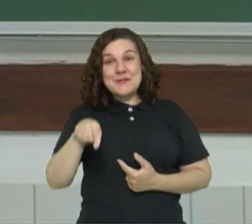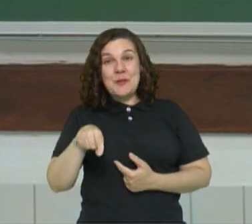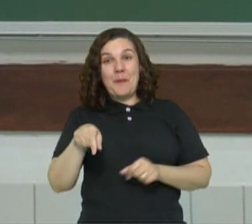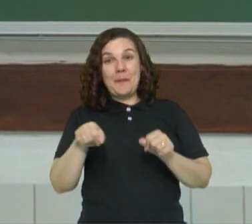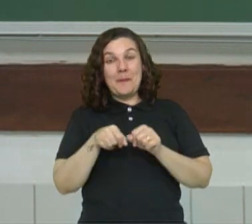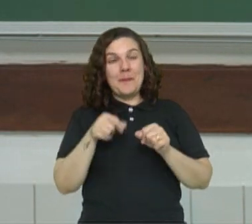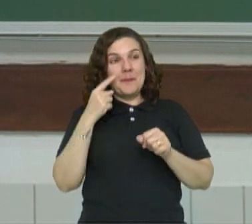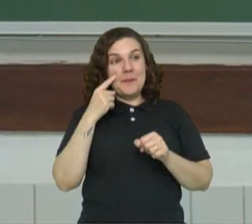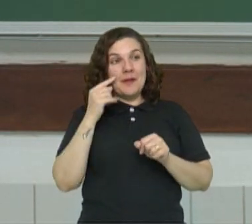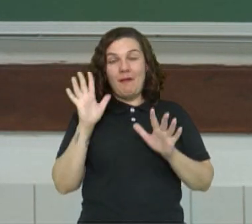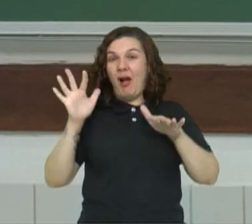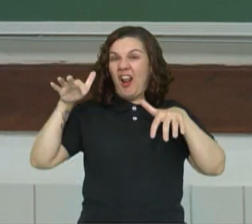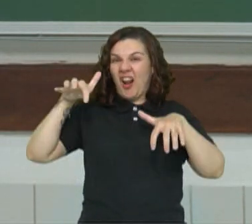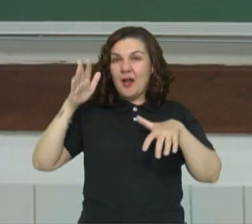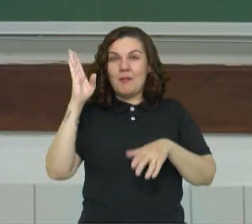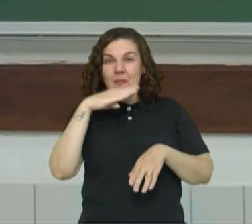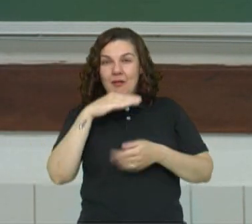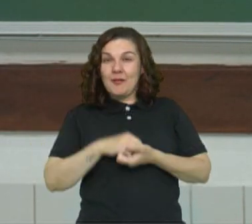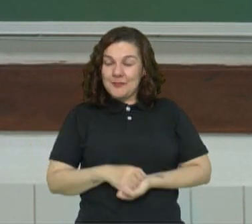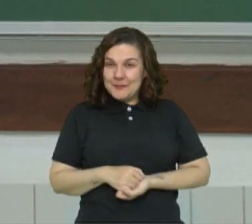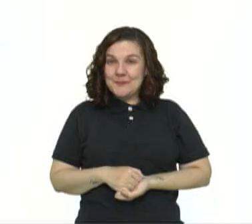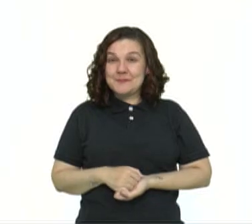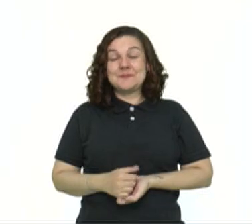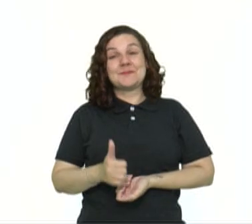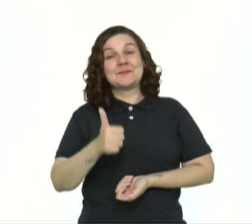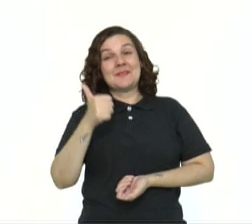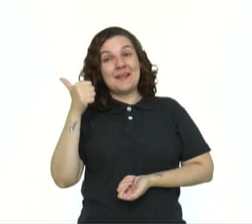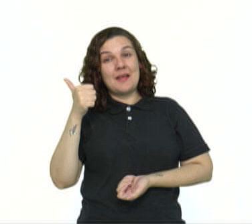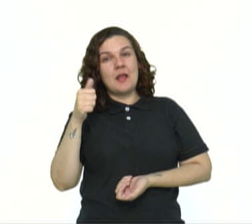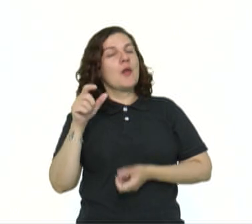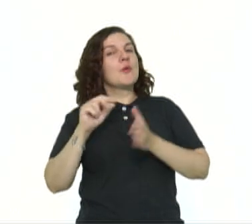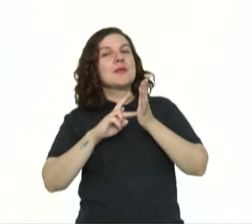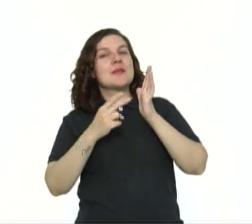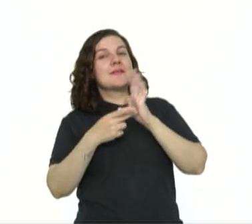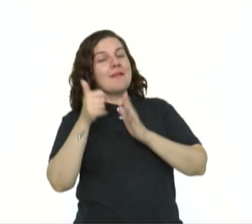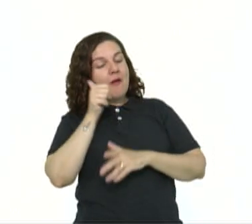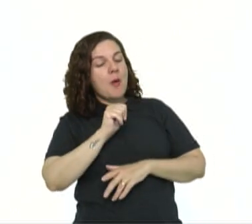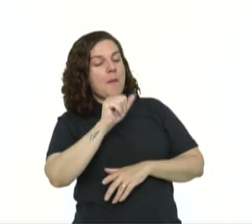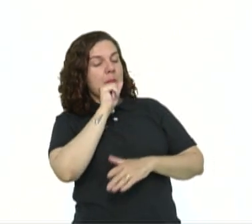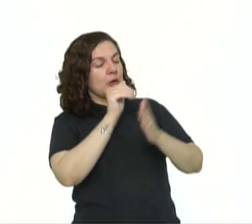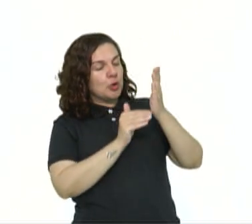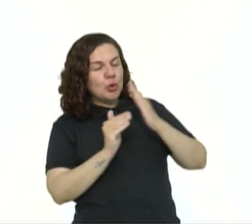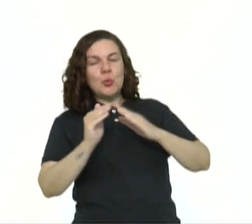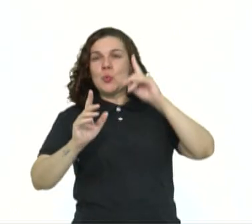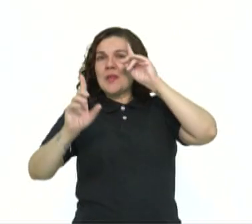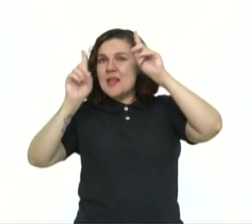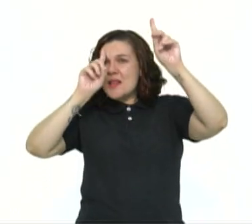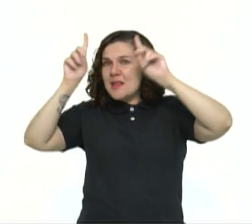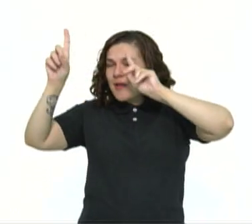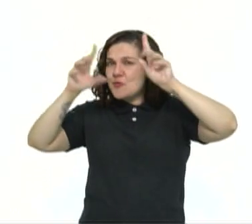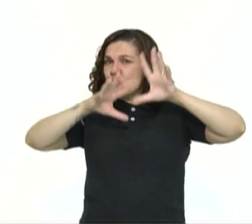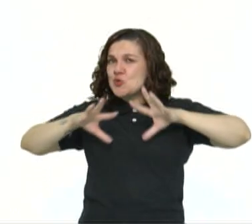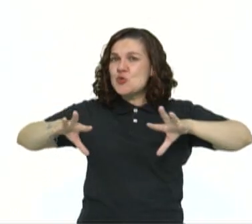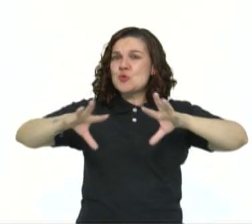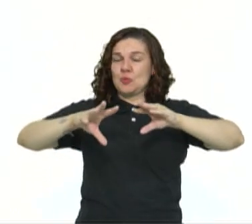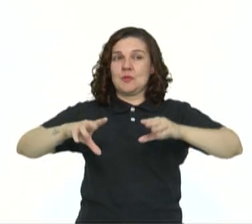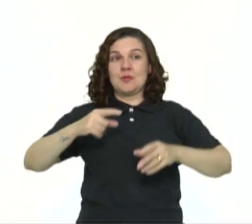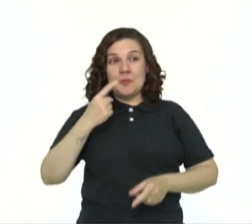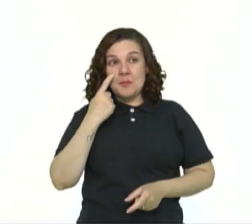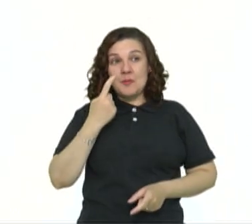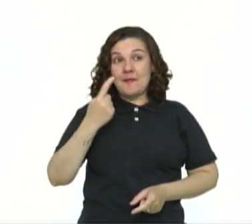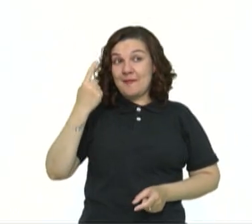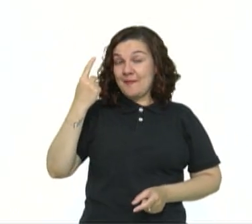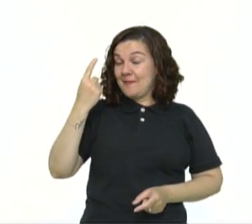era uma coisa do mal. E ela é a mãe de todos os deuses, tá? Vocês